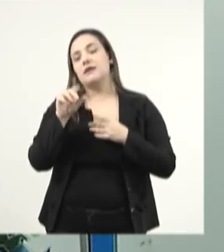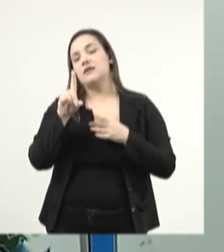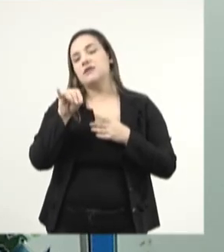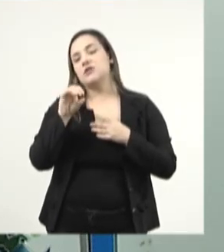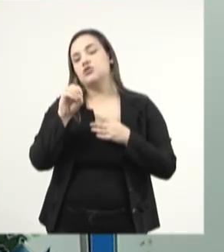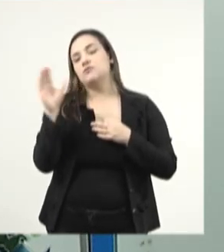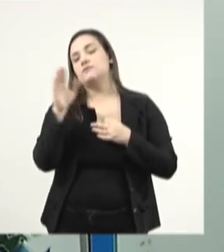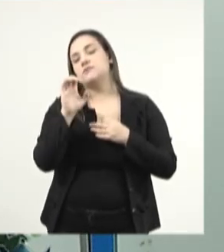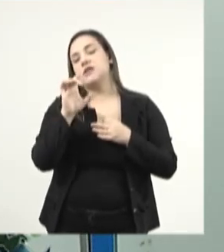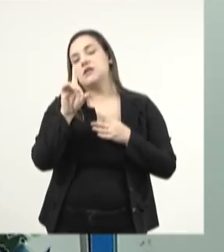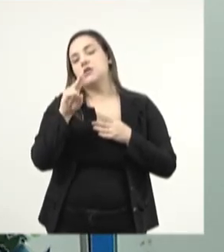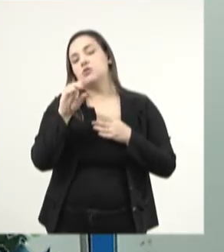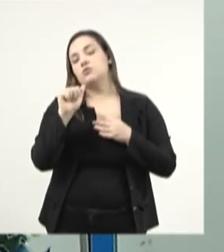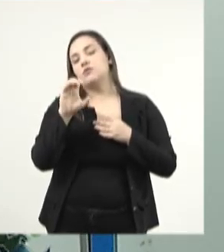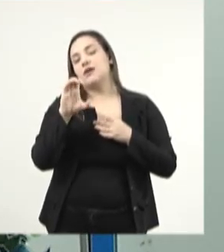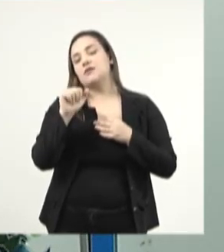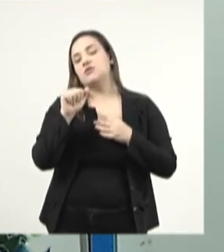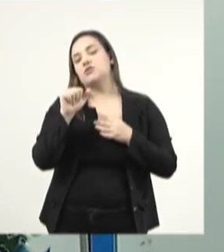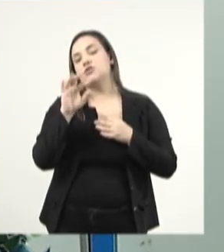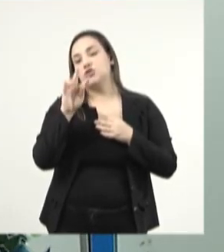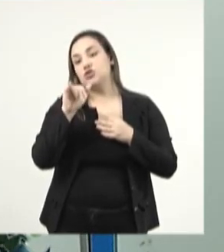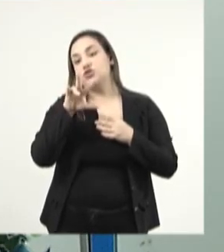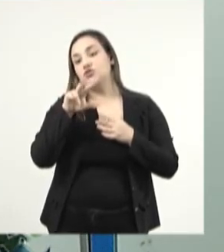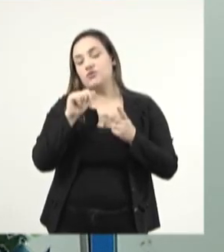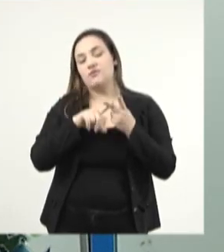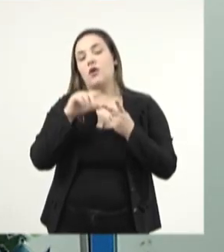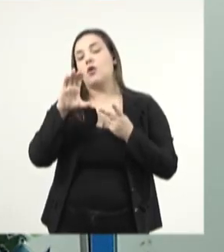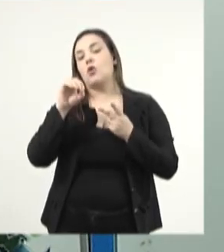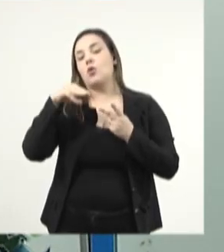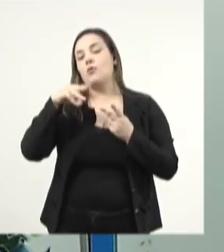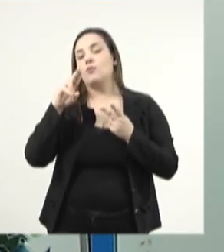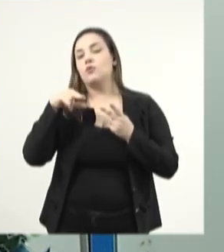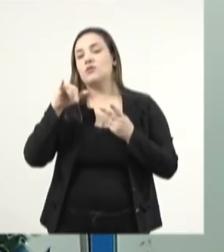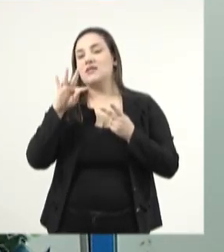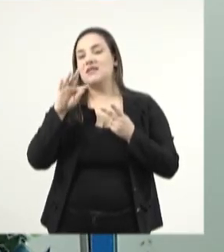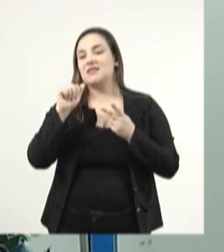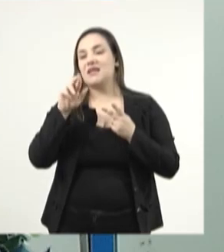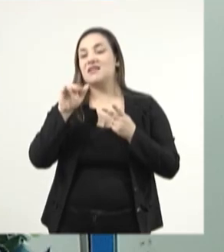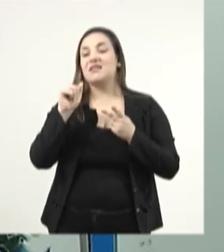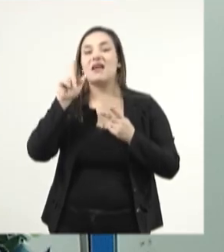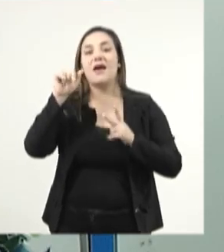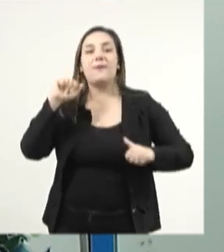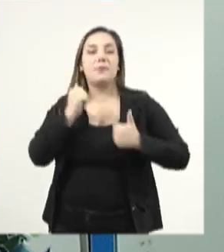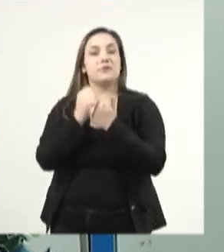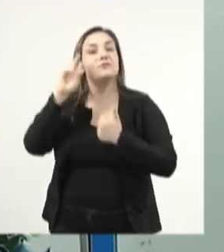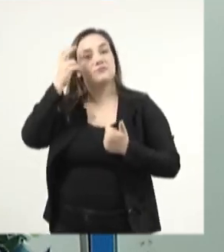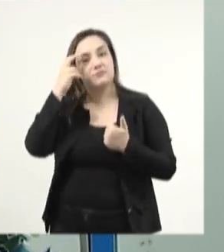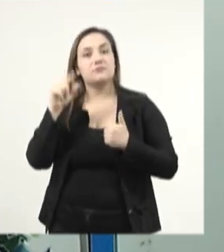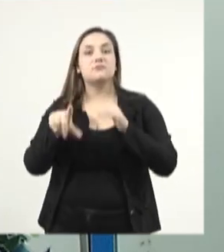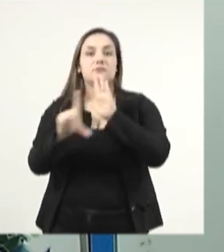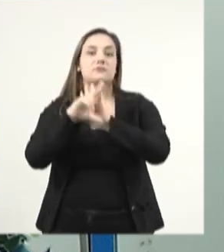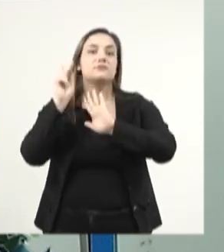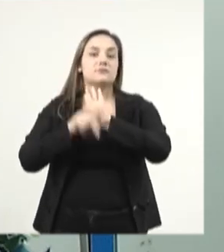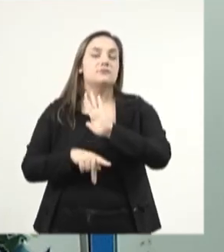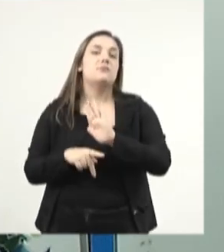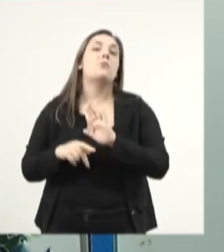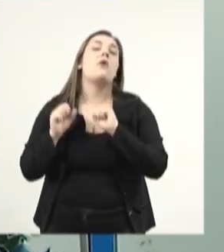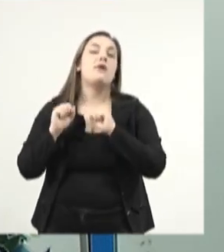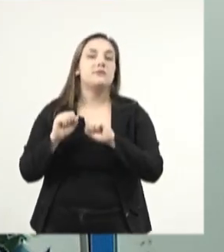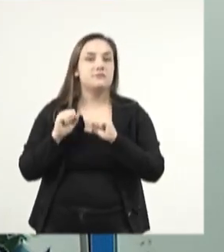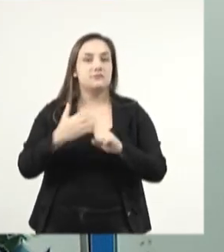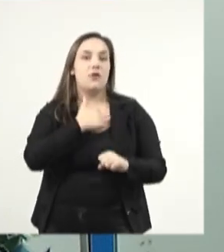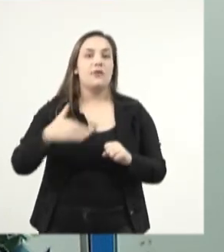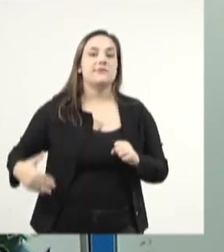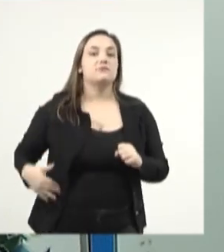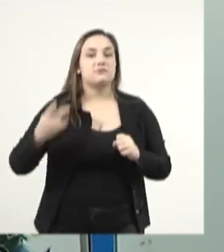comunitárias, mas é permitido pela legislação federal o apoio cultural. Então, o projeto de lei do deputado Caravina autoriza o